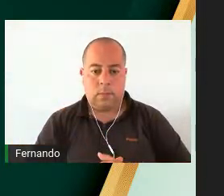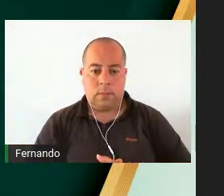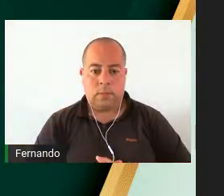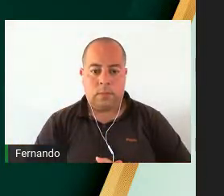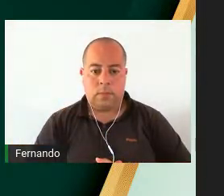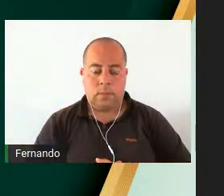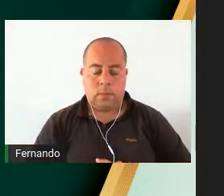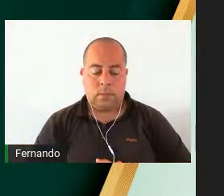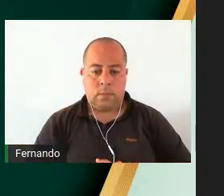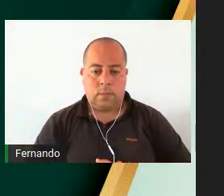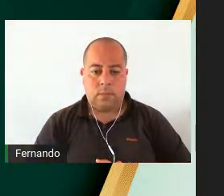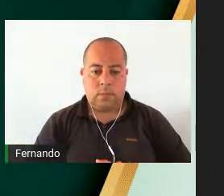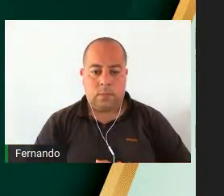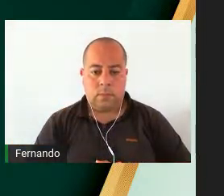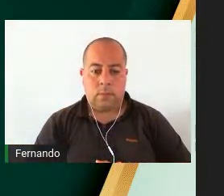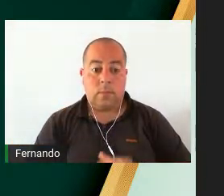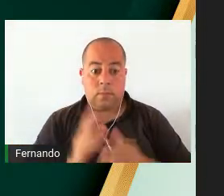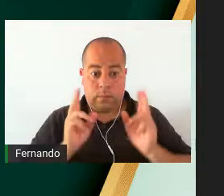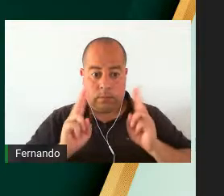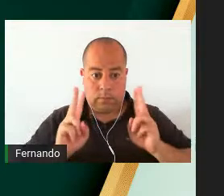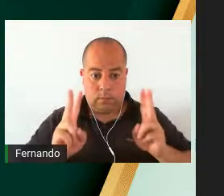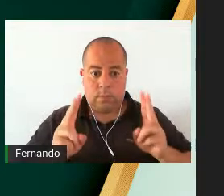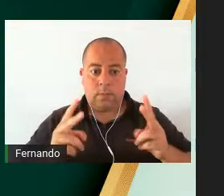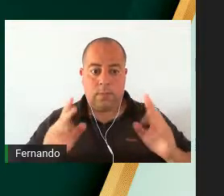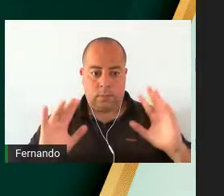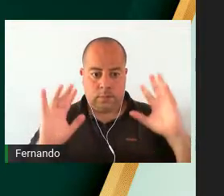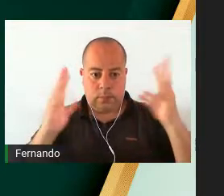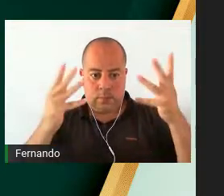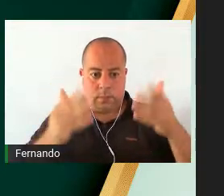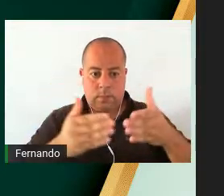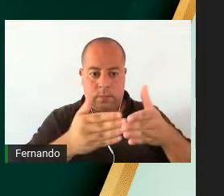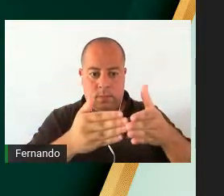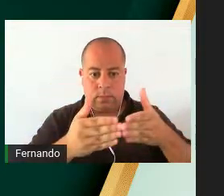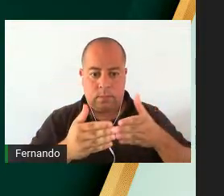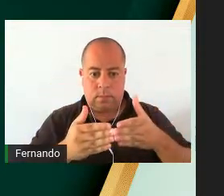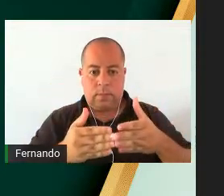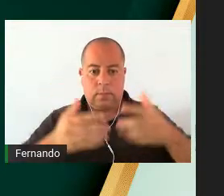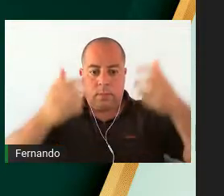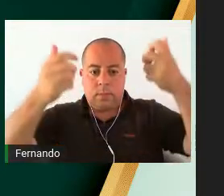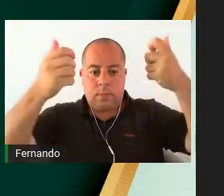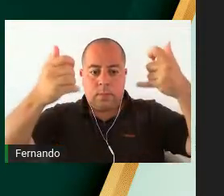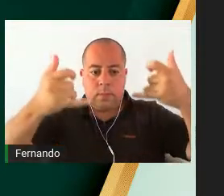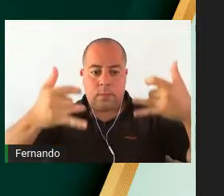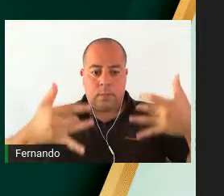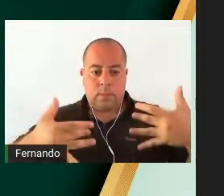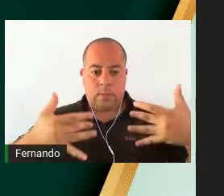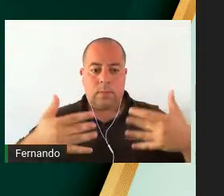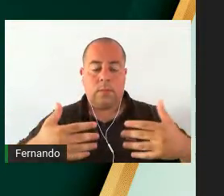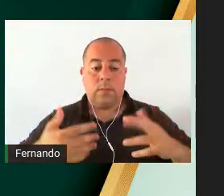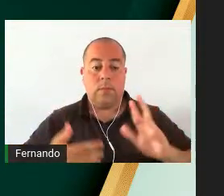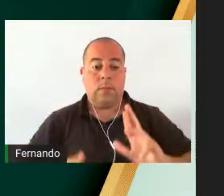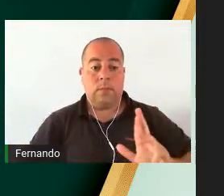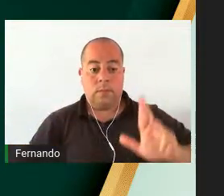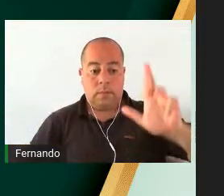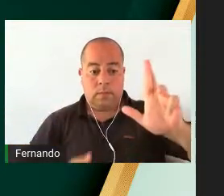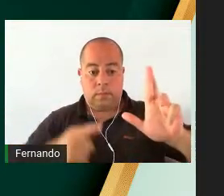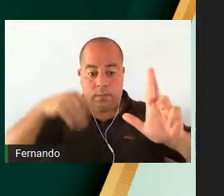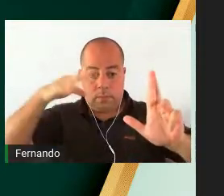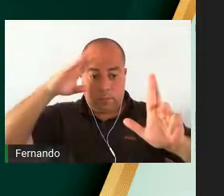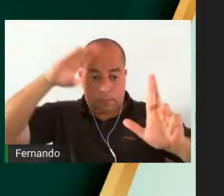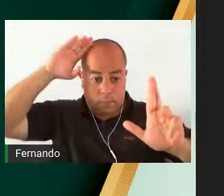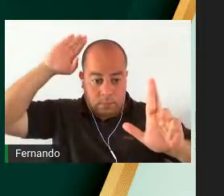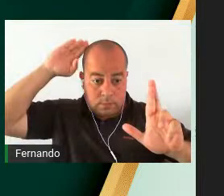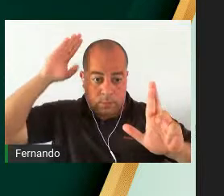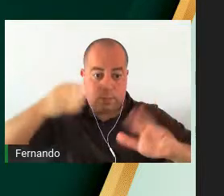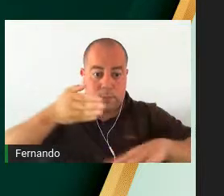E dando continuidade a essa cerimônia, gostaríamos de apresentar às autoridades acadêmicas presentes na mesa